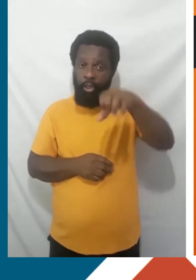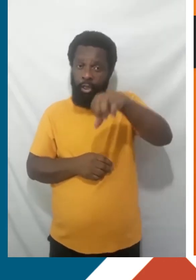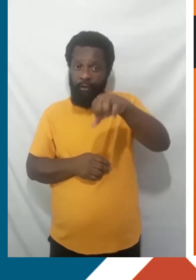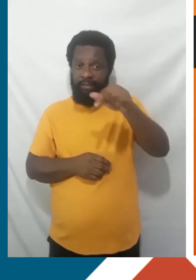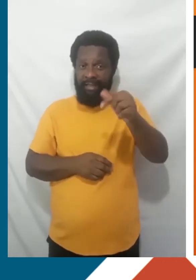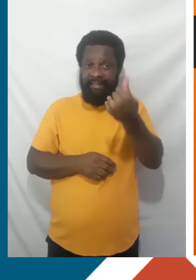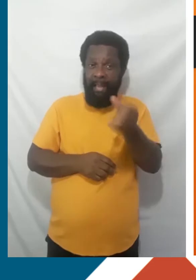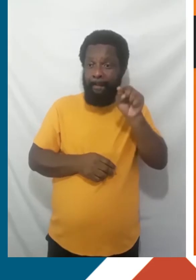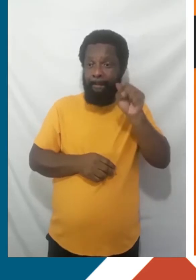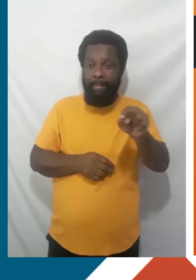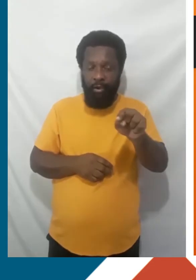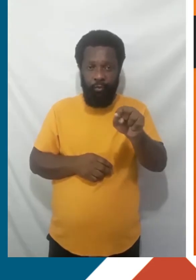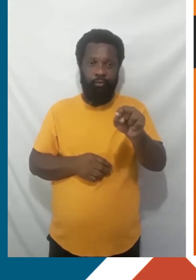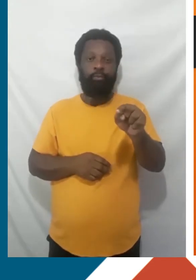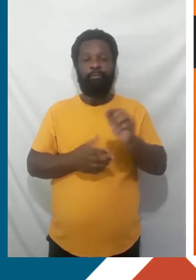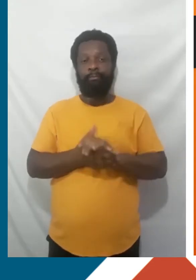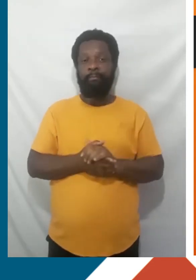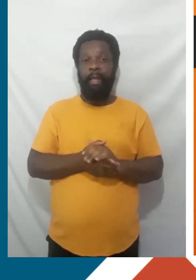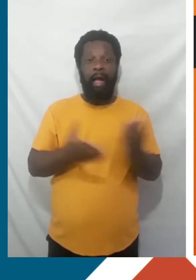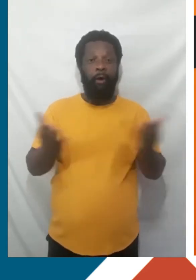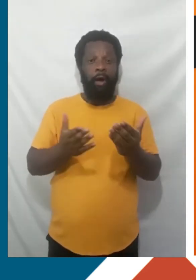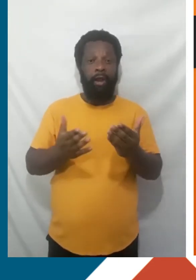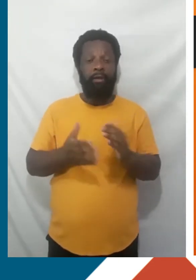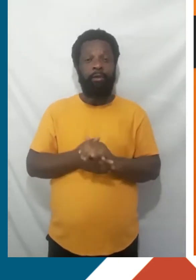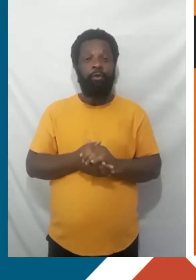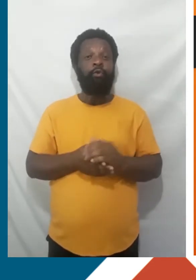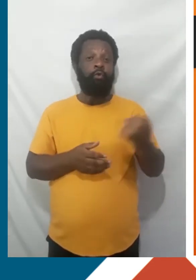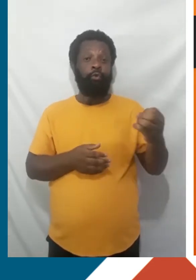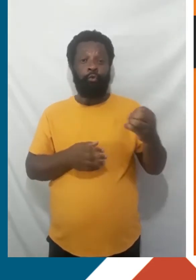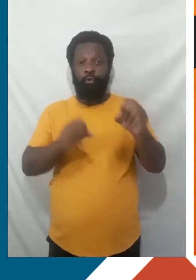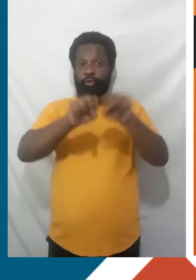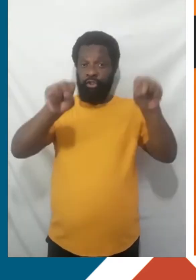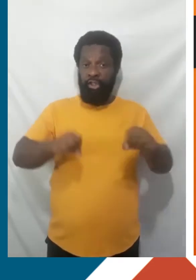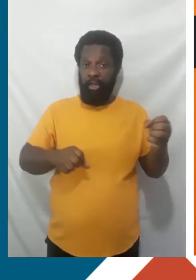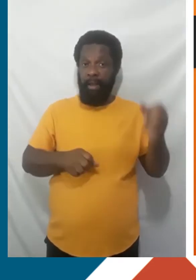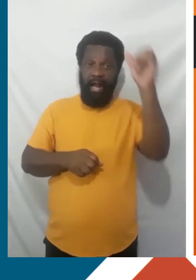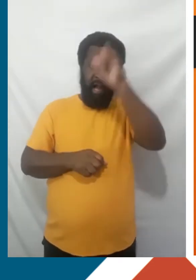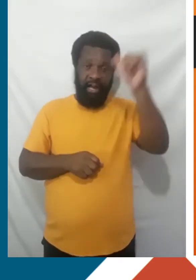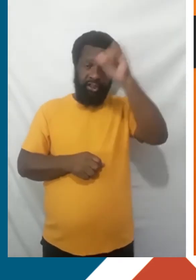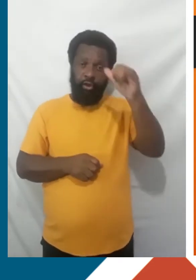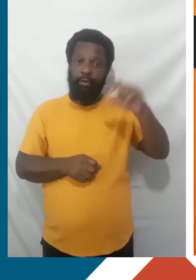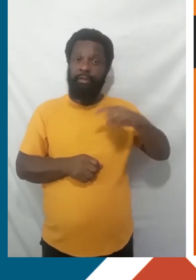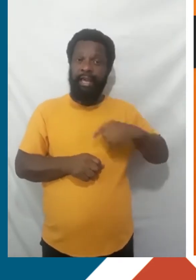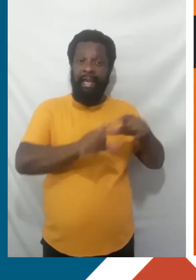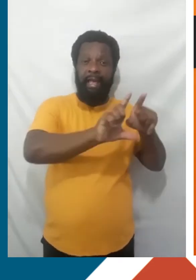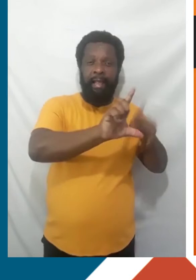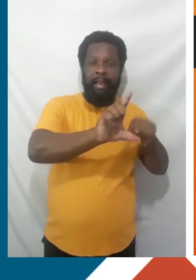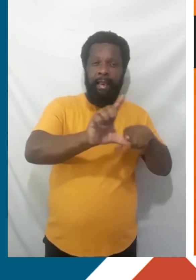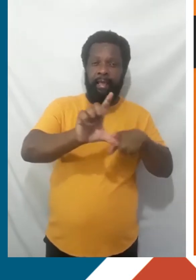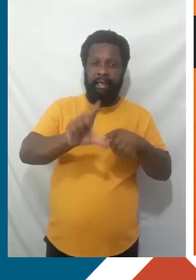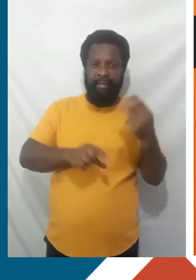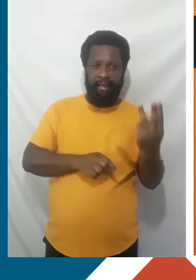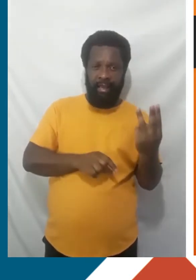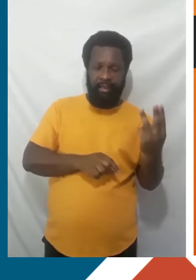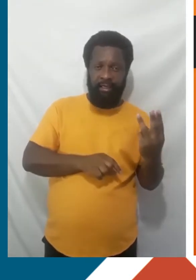456.976.000 placas. Já no sistema antigo, temos 3 letras e 4 dígitos,